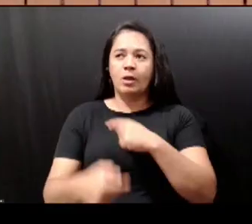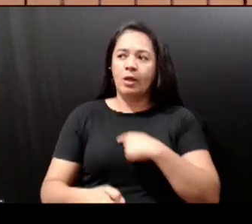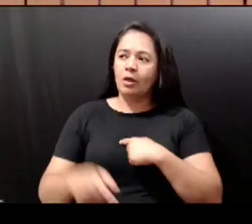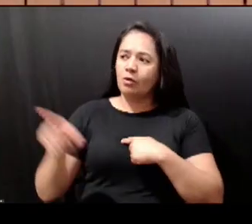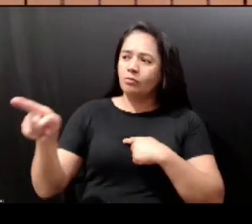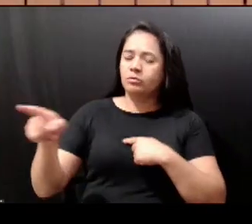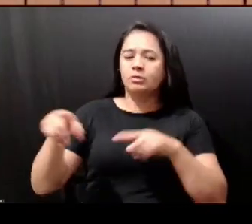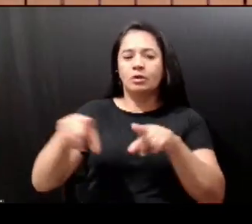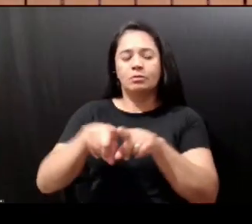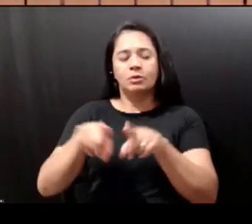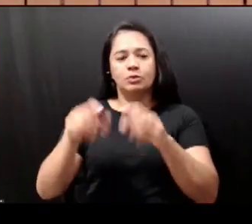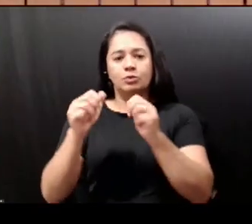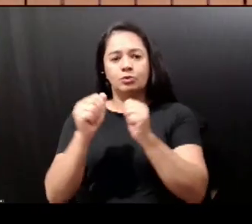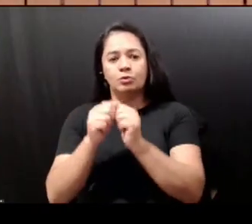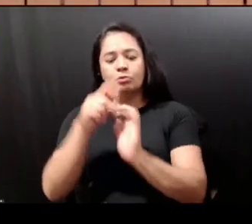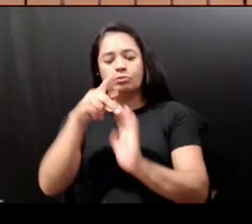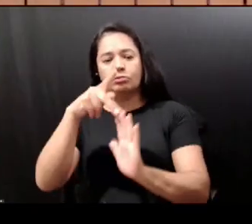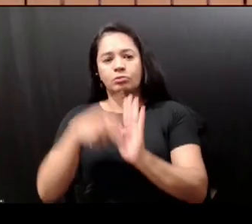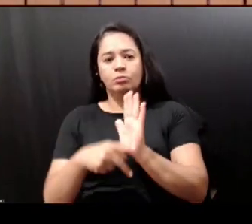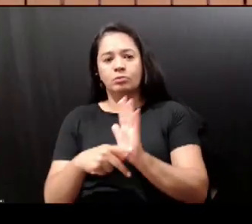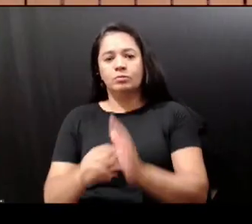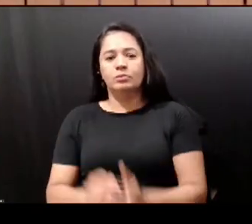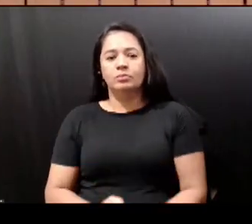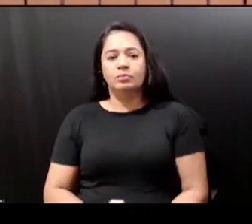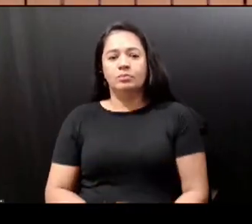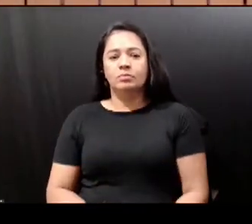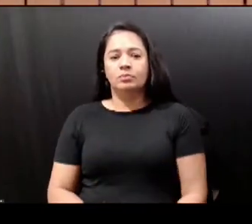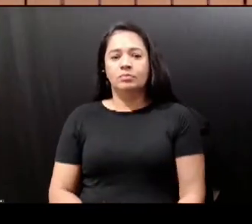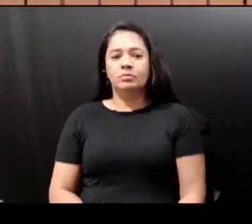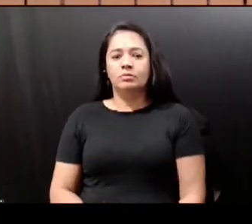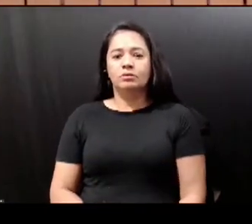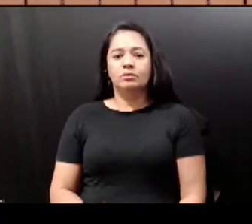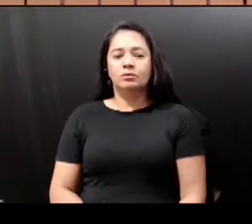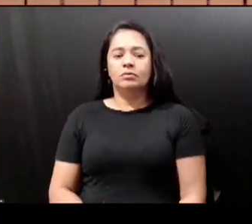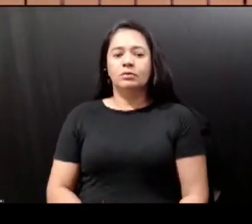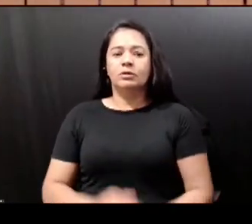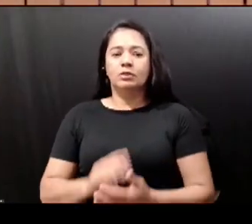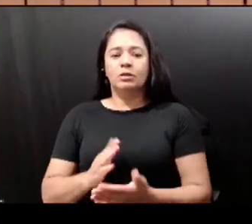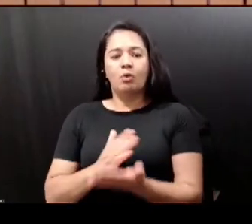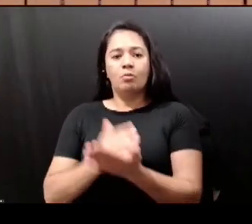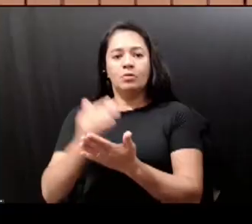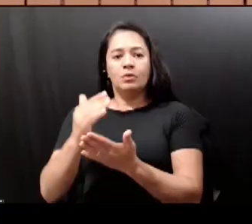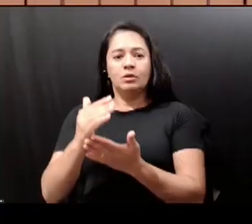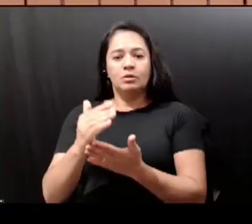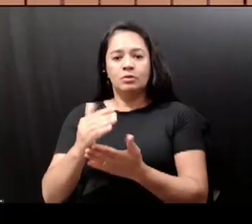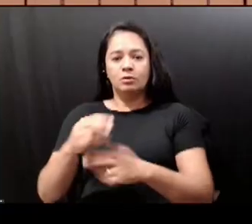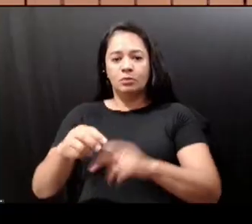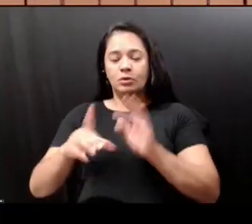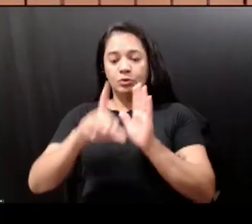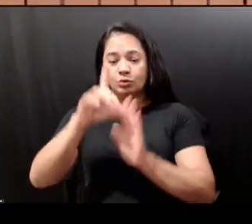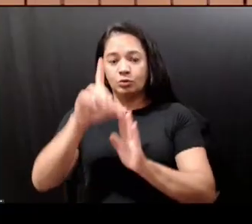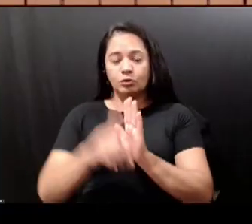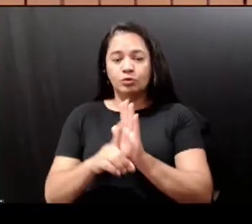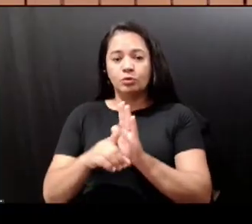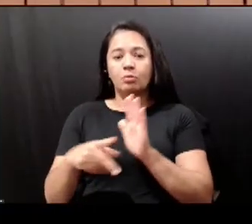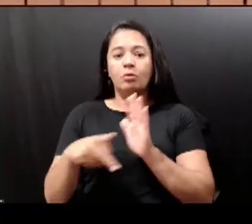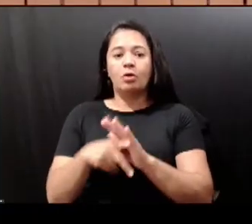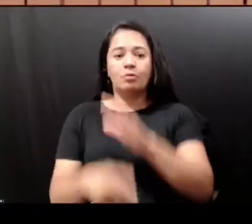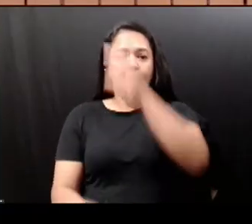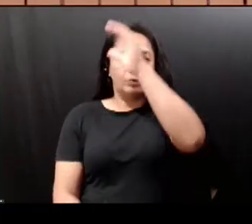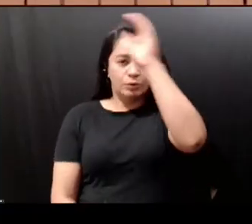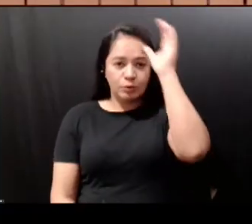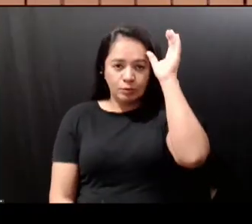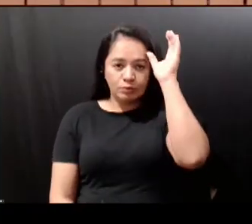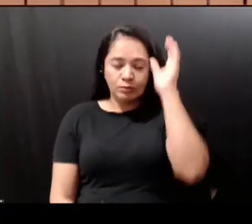aí projetos que saiu através do direito do consumidor, que é dessa comissão. A